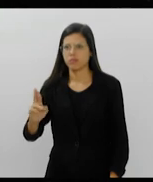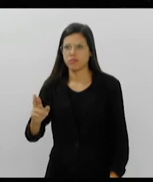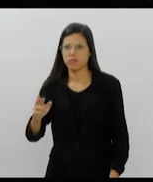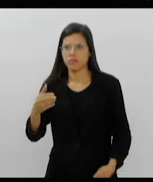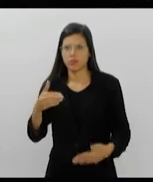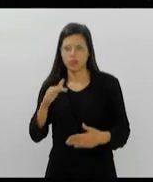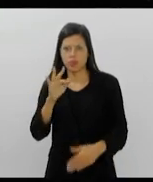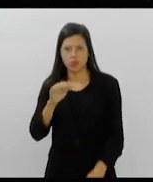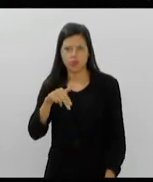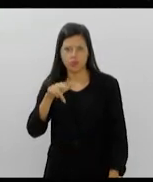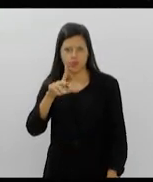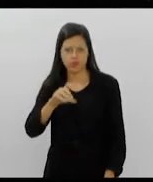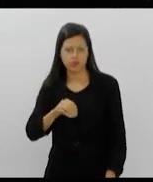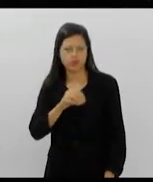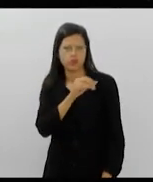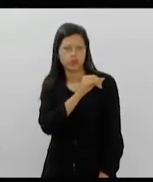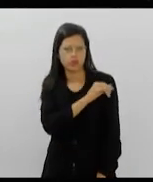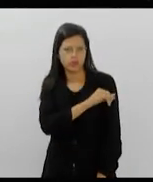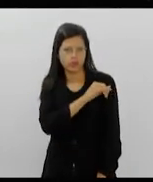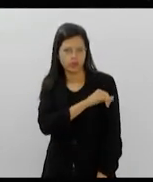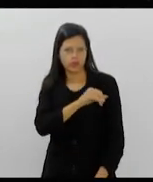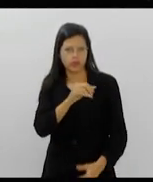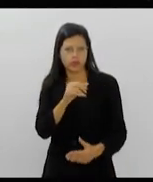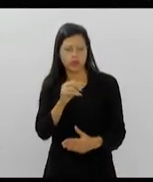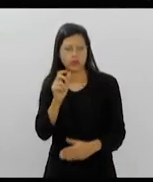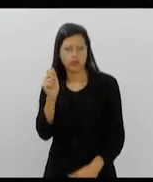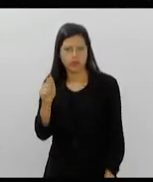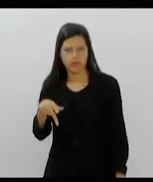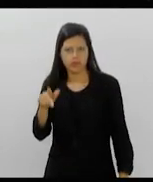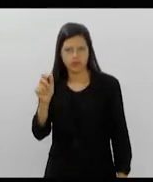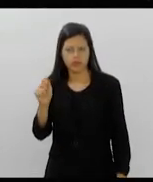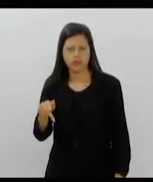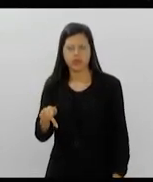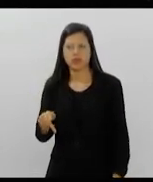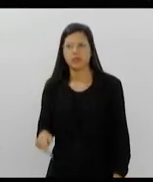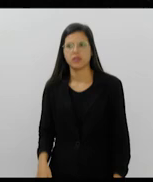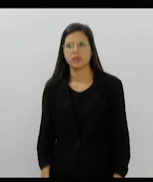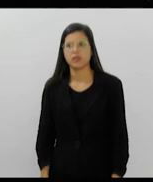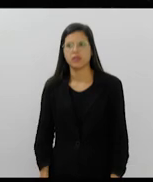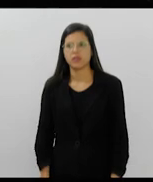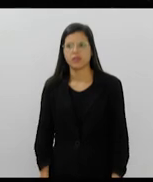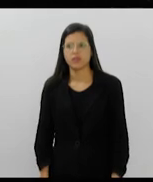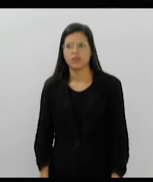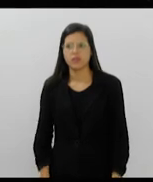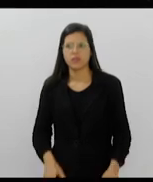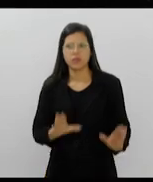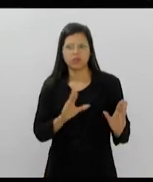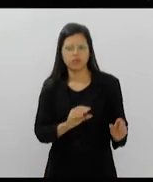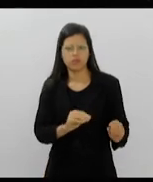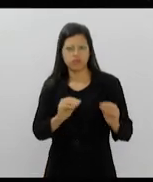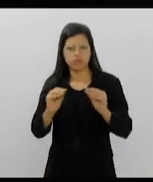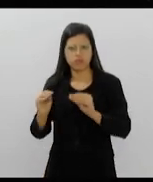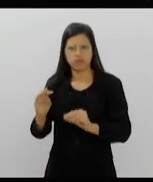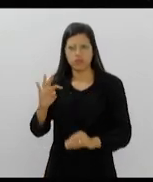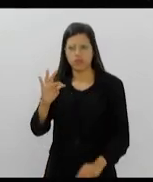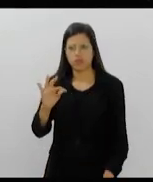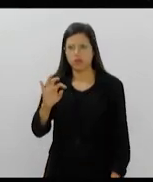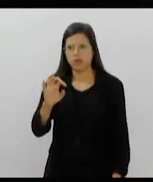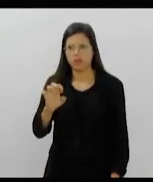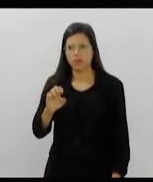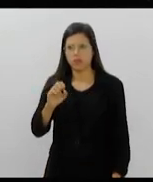do Rio Previdência, fonte 104, para o Tesouro do Estado,